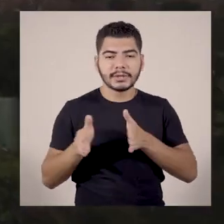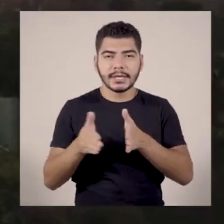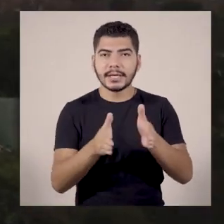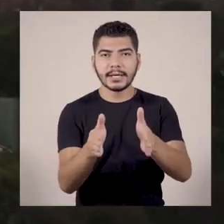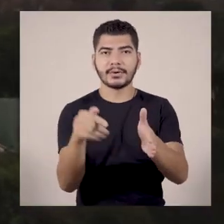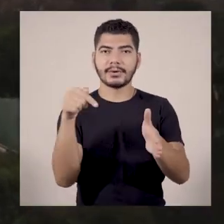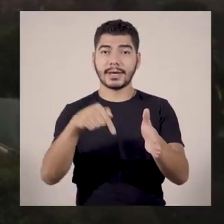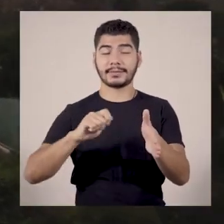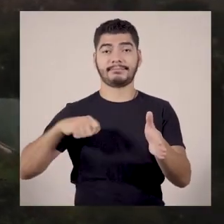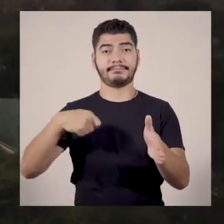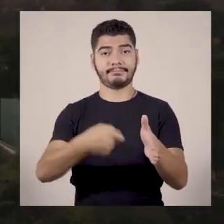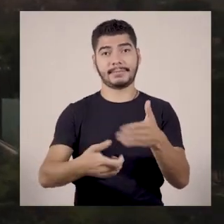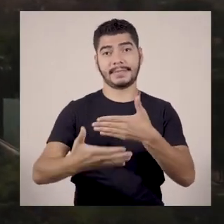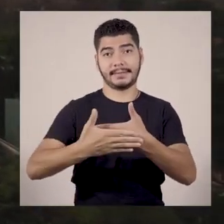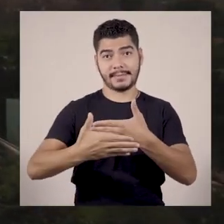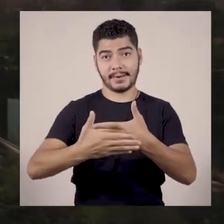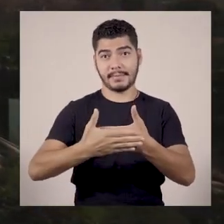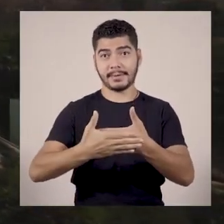o Ribeirão Preto.